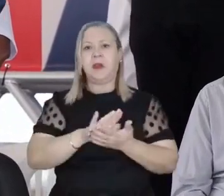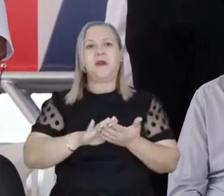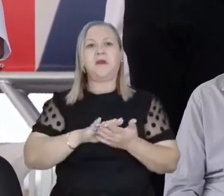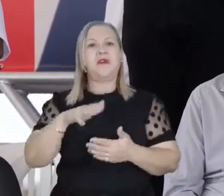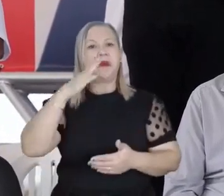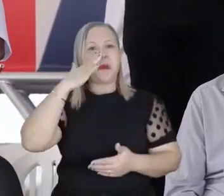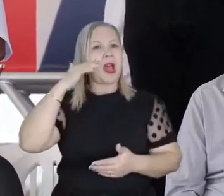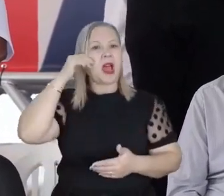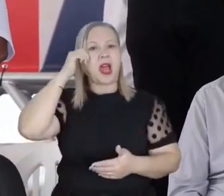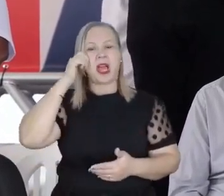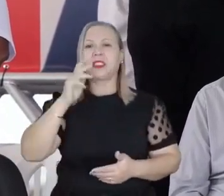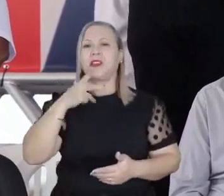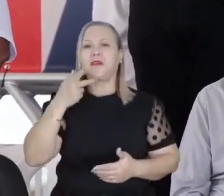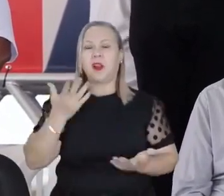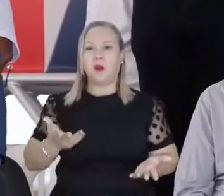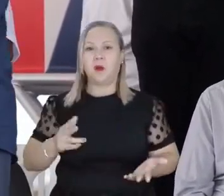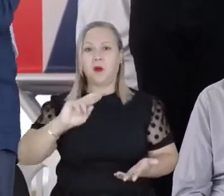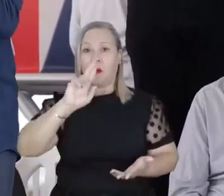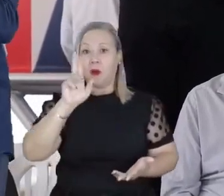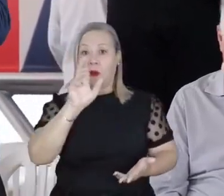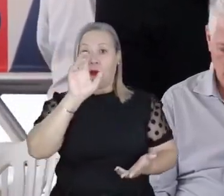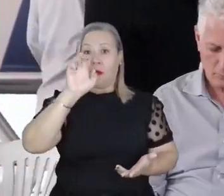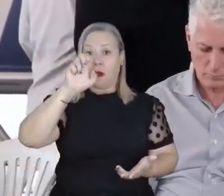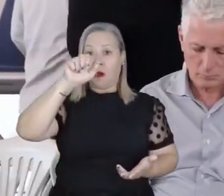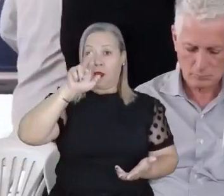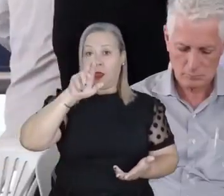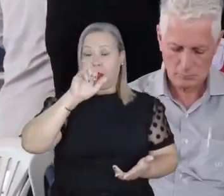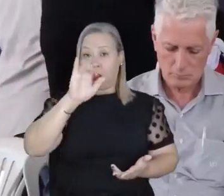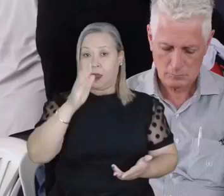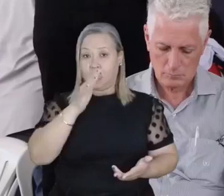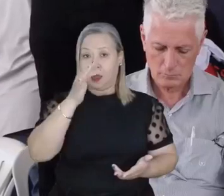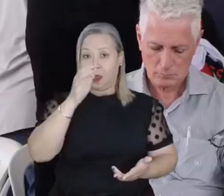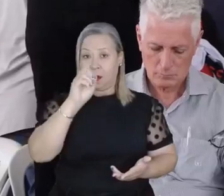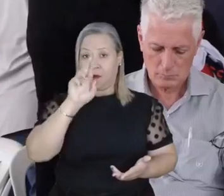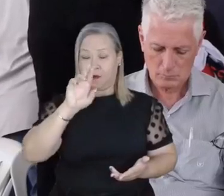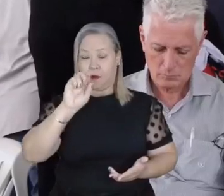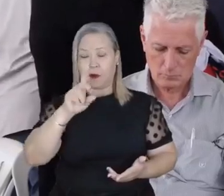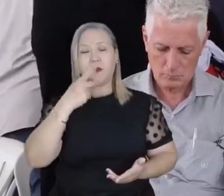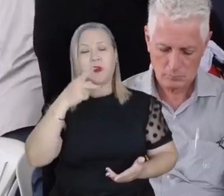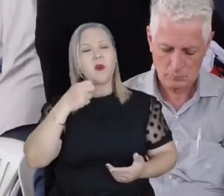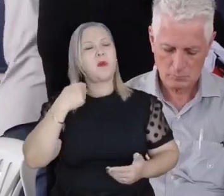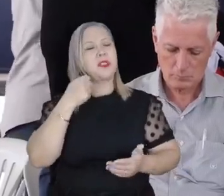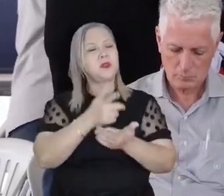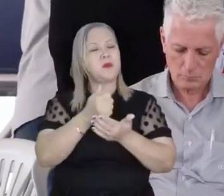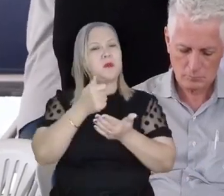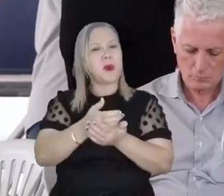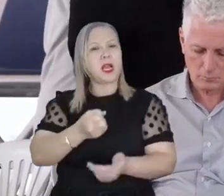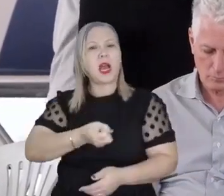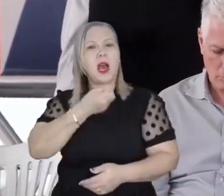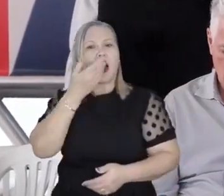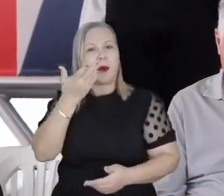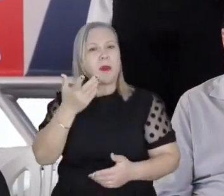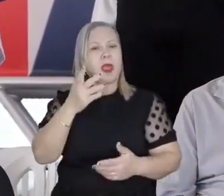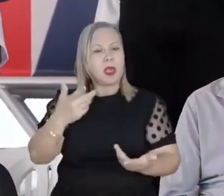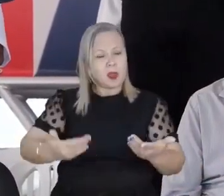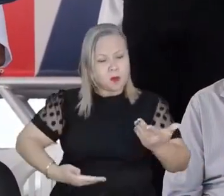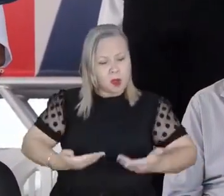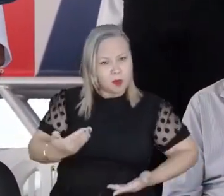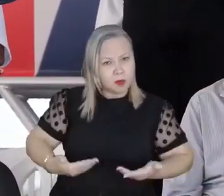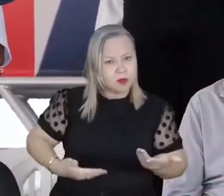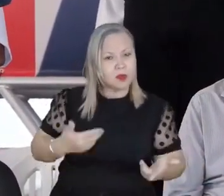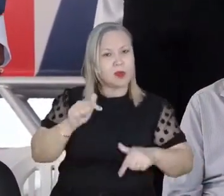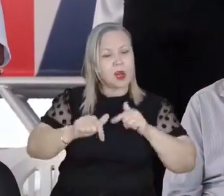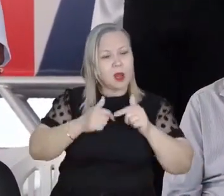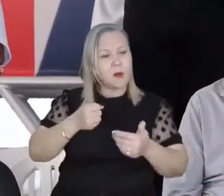Ford, ele dizia: eu preciso pagar bem aos meus funcionários para eles poderem comprar os produtos que